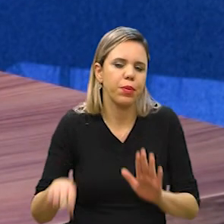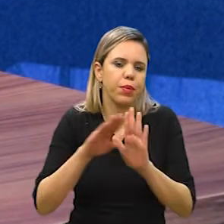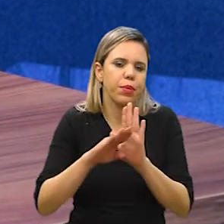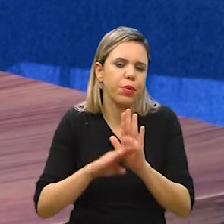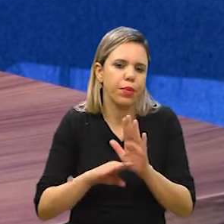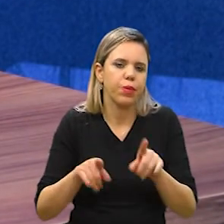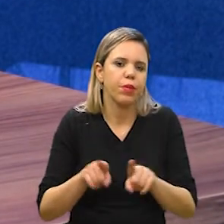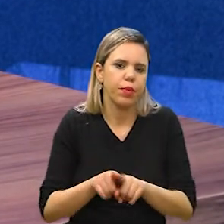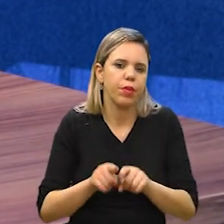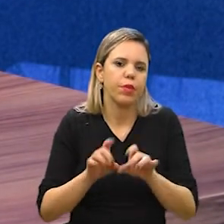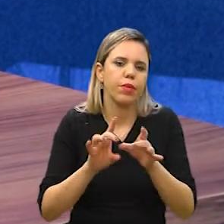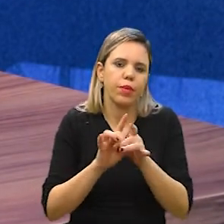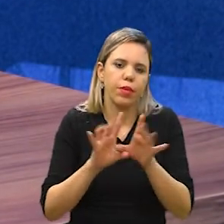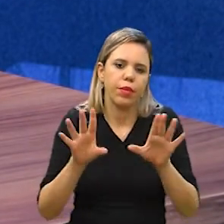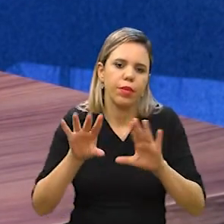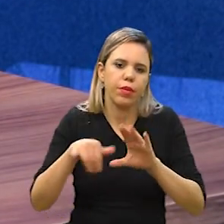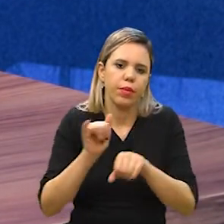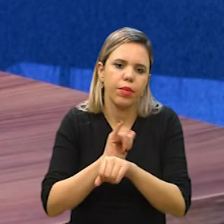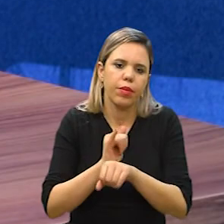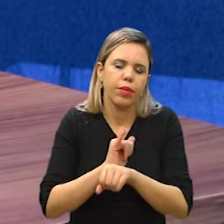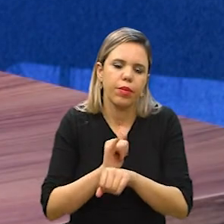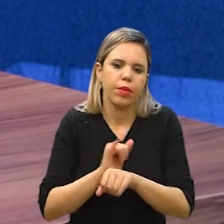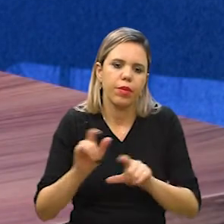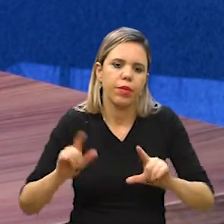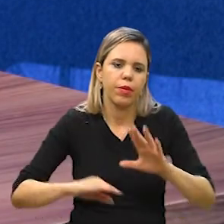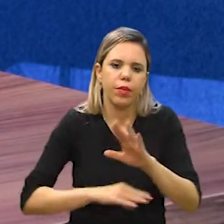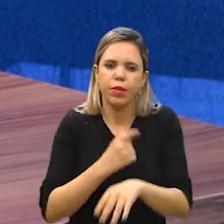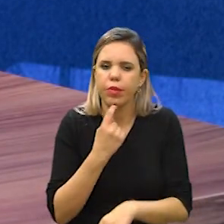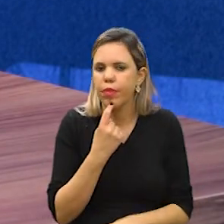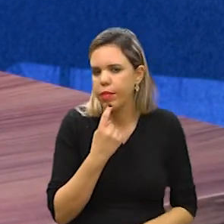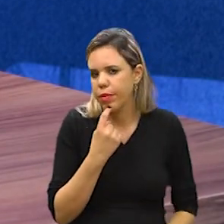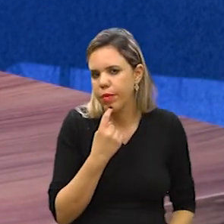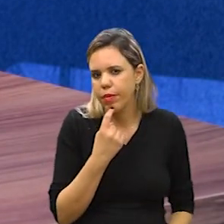19 97829 3776. Esse programa também fica disponível no